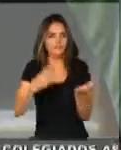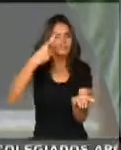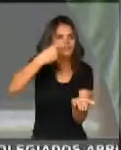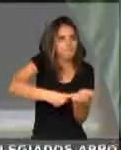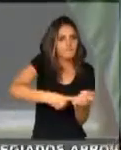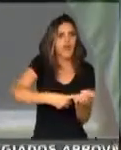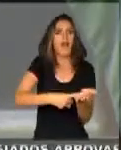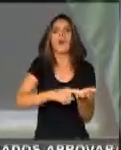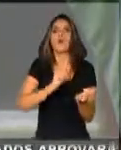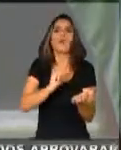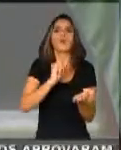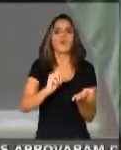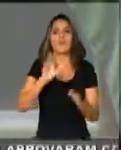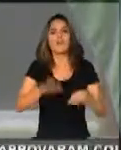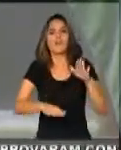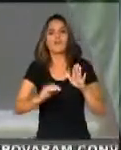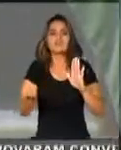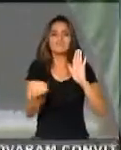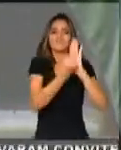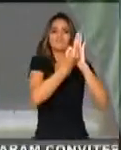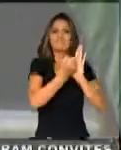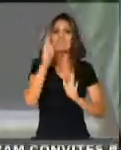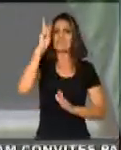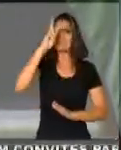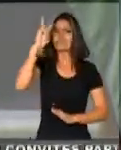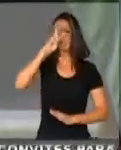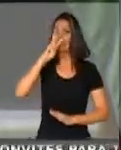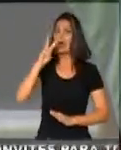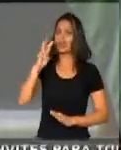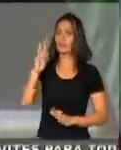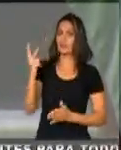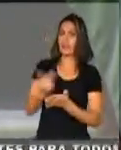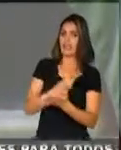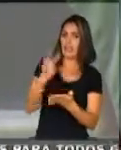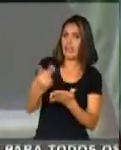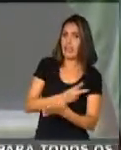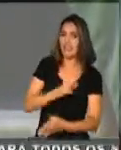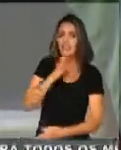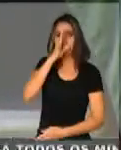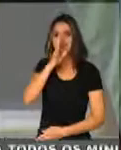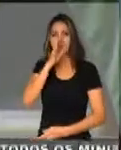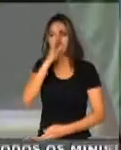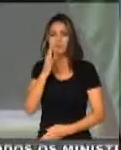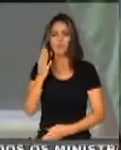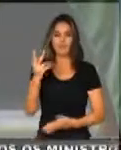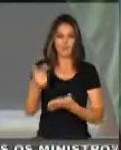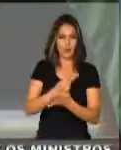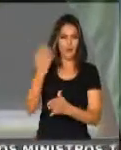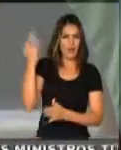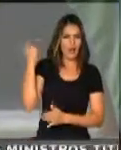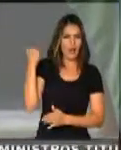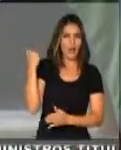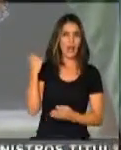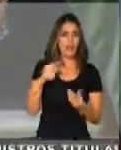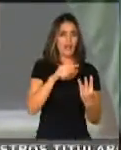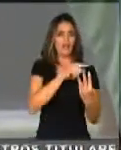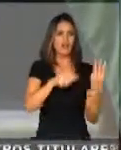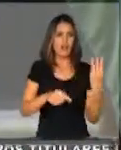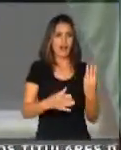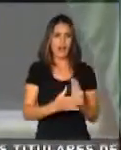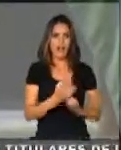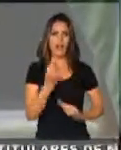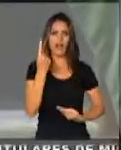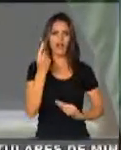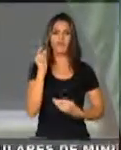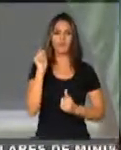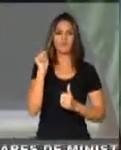expressam num erro histórico, numa truculência, como foi o caso da Tríplice Aliança, que bombardeou